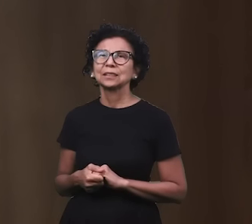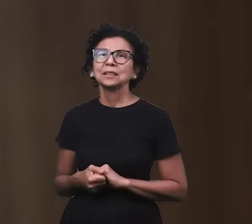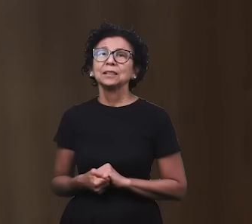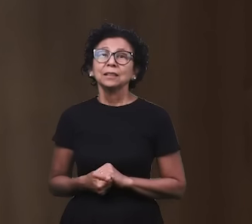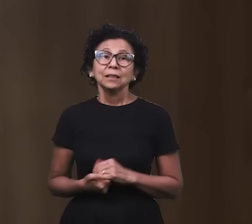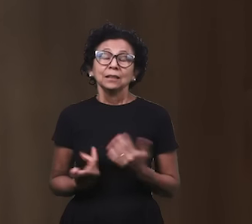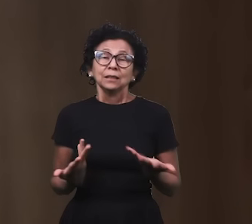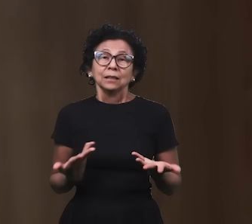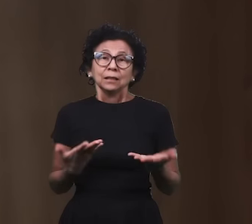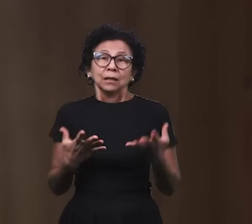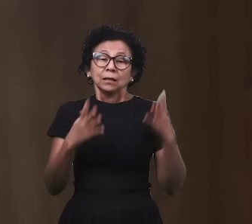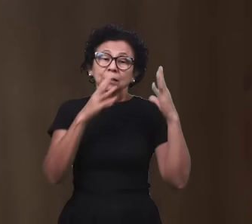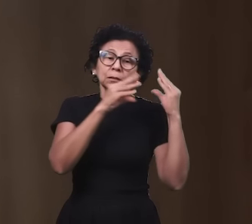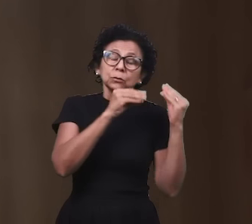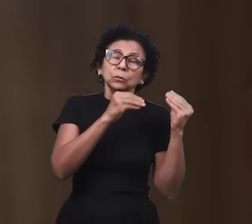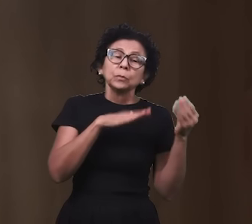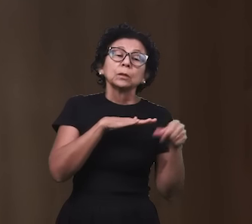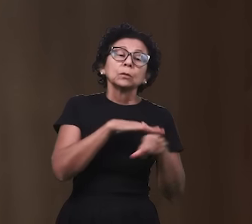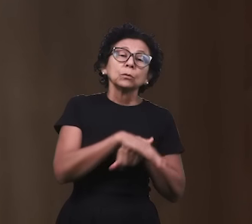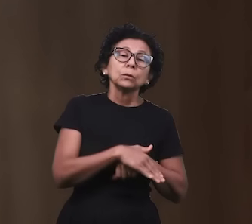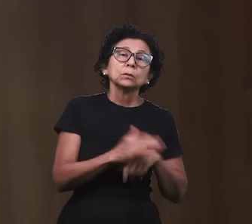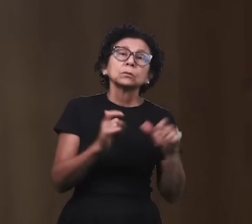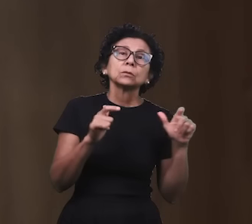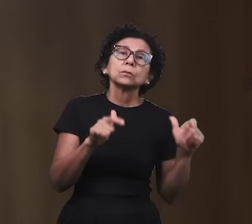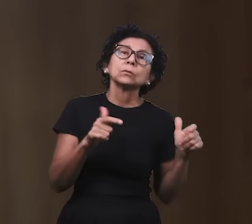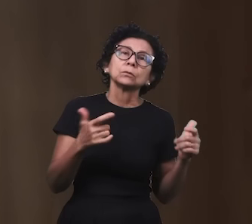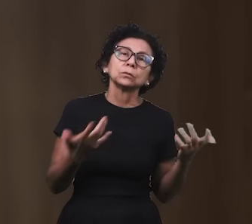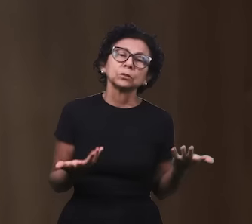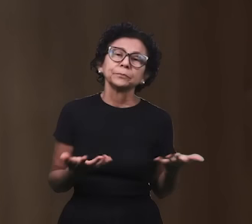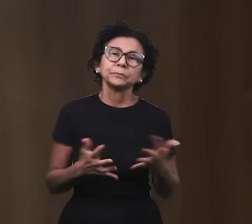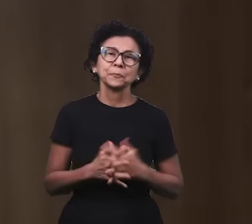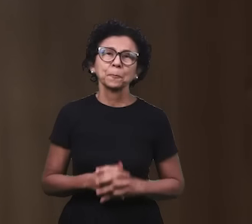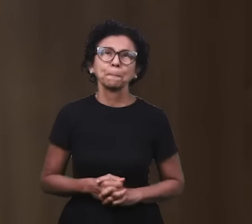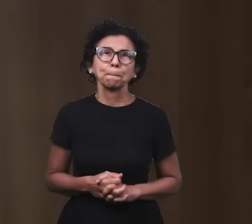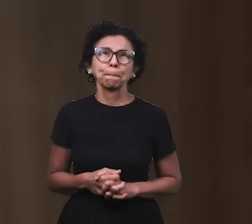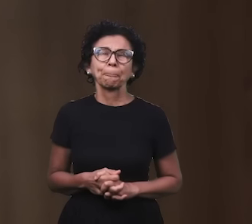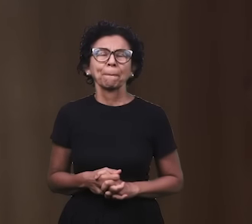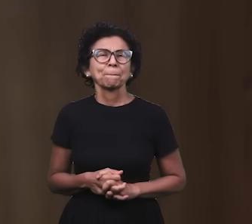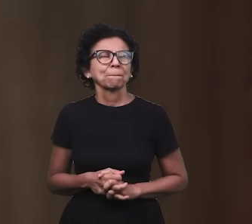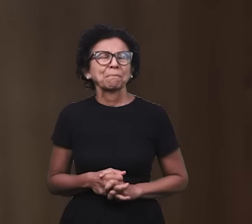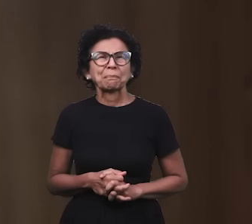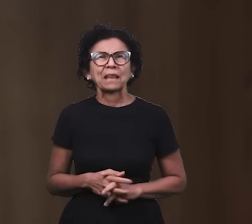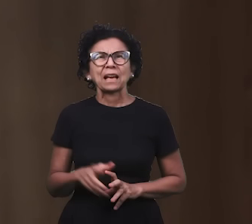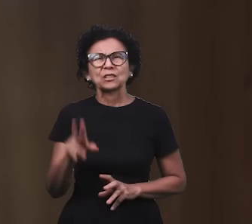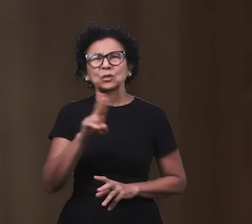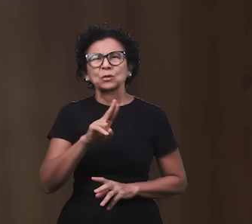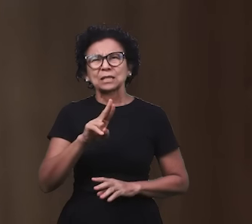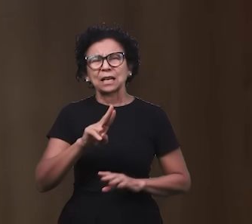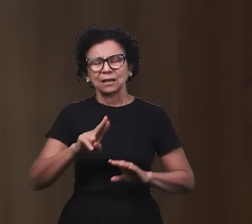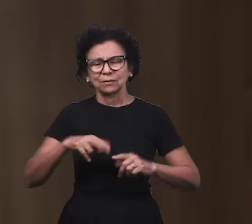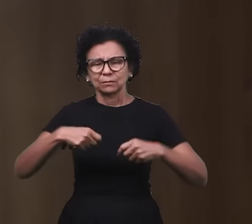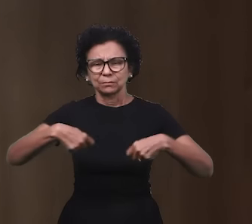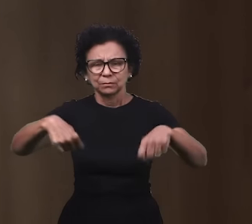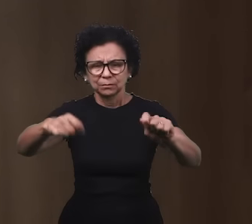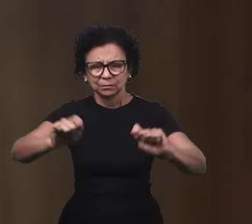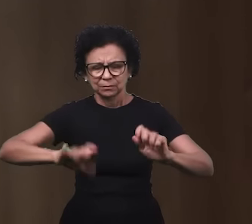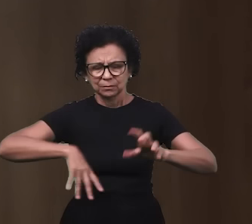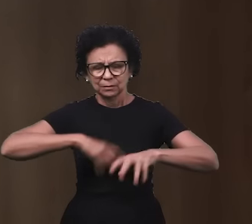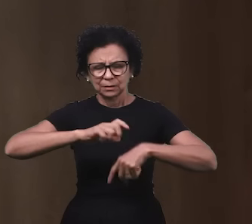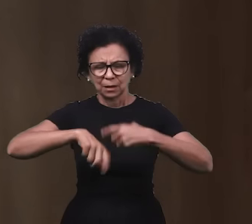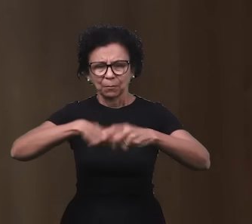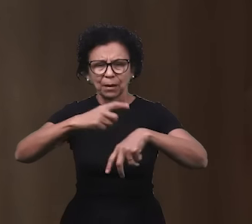eles pernoitavam no relento, eles usavam o leito, né? Que era aquele tapete lá